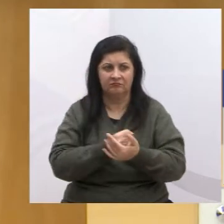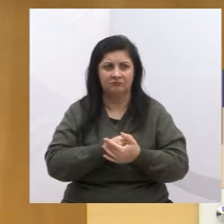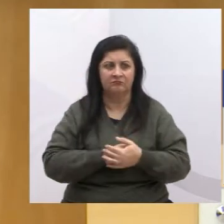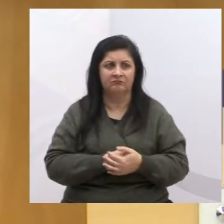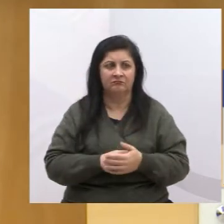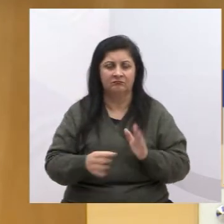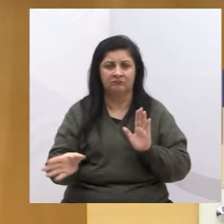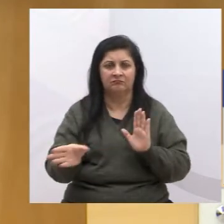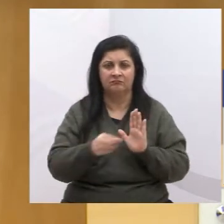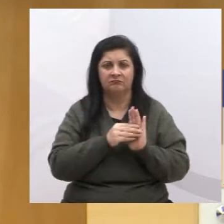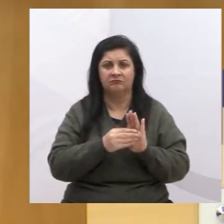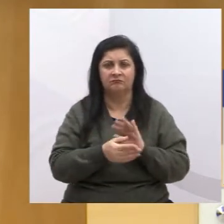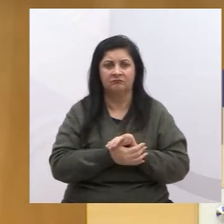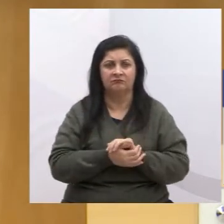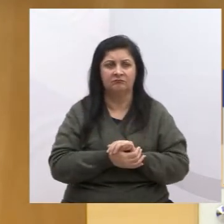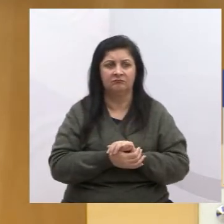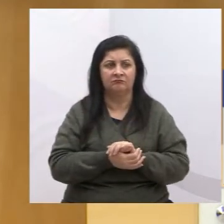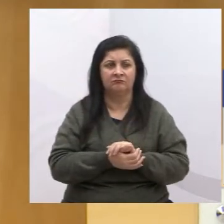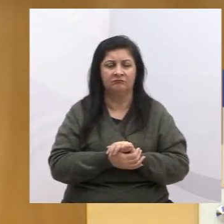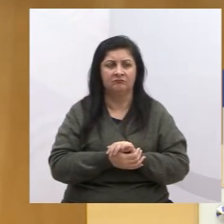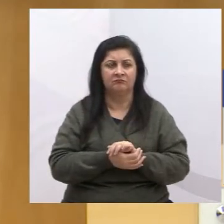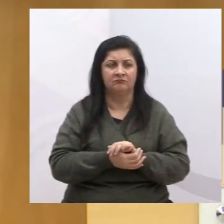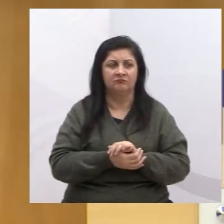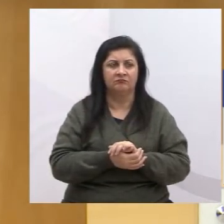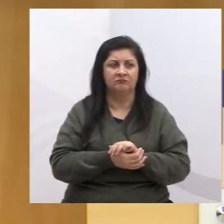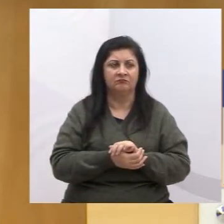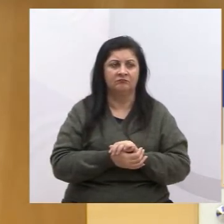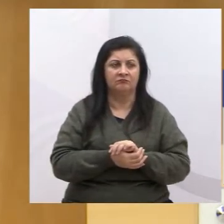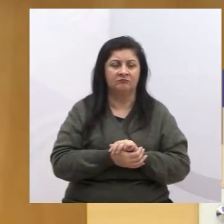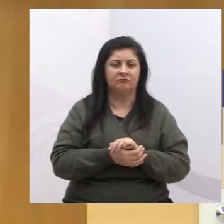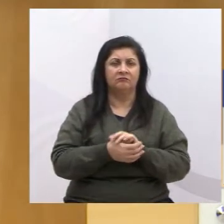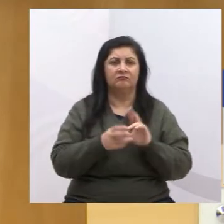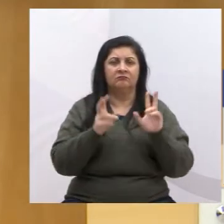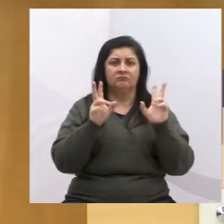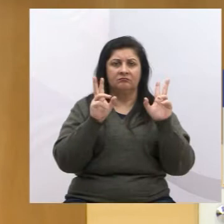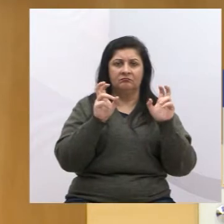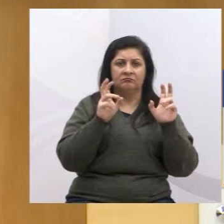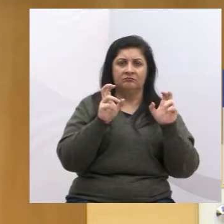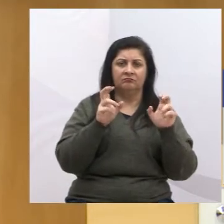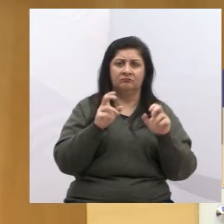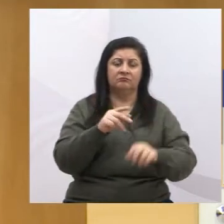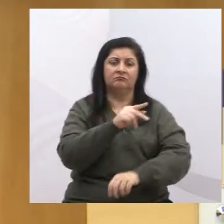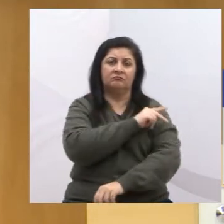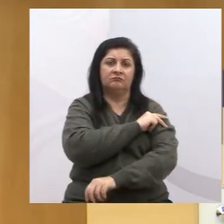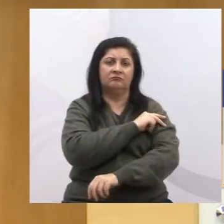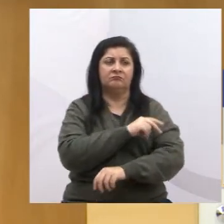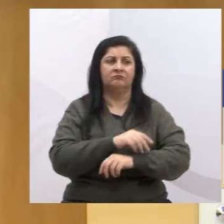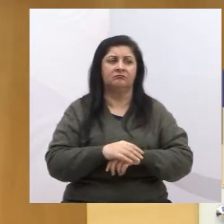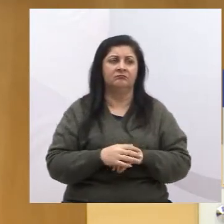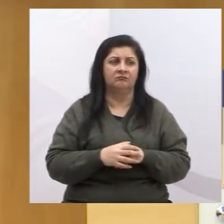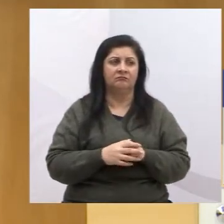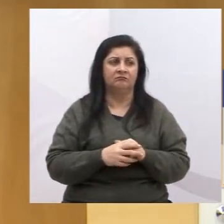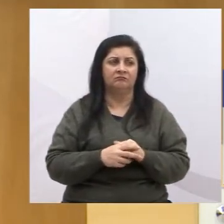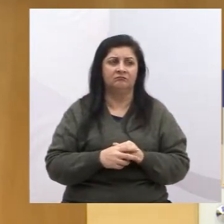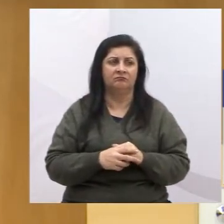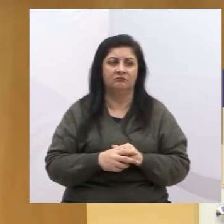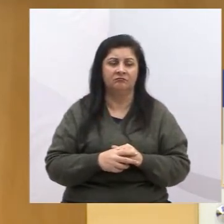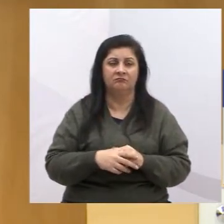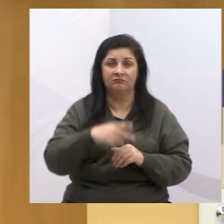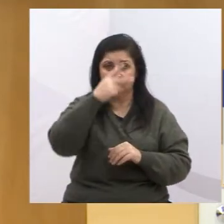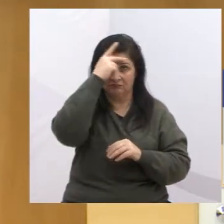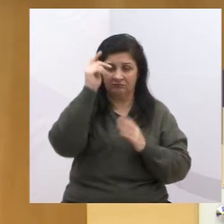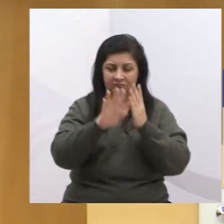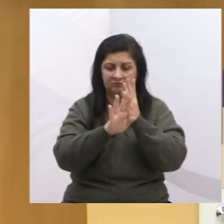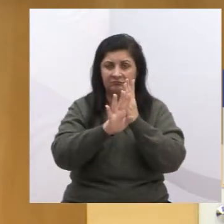uma emenda ao projeto do vereador Paulinho, com relação à distribuição de vacinas. Aquela pessoa que furar